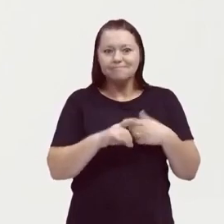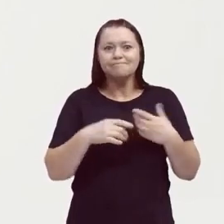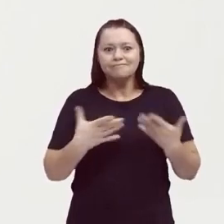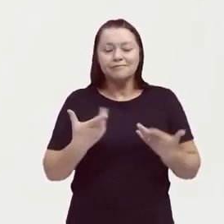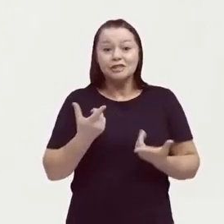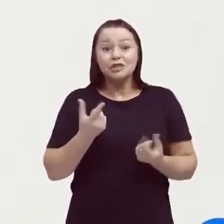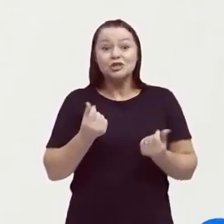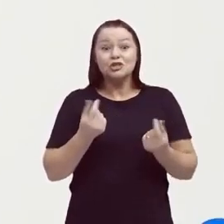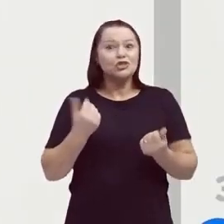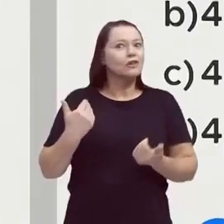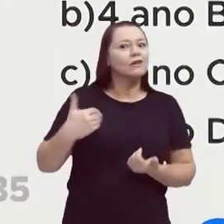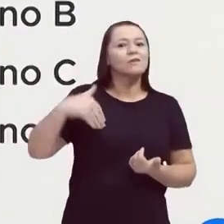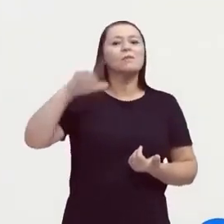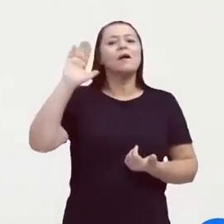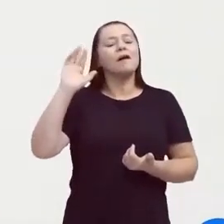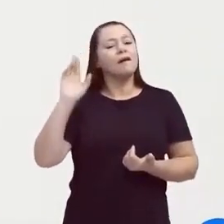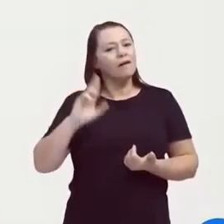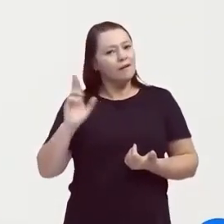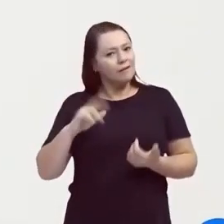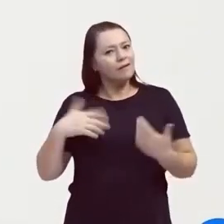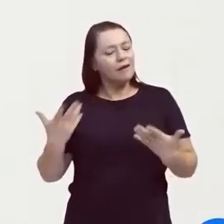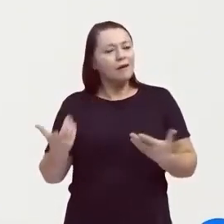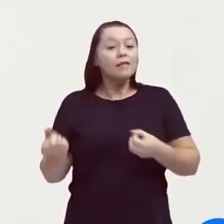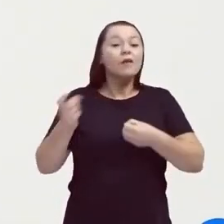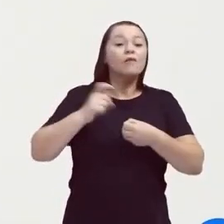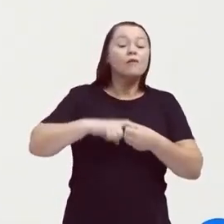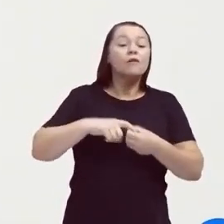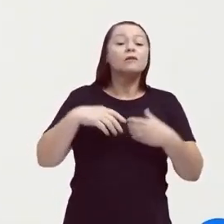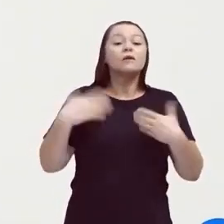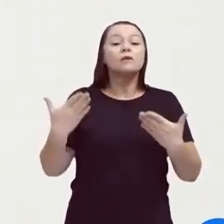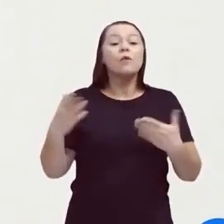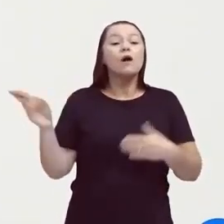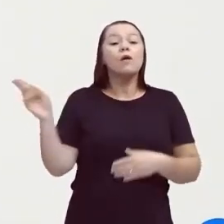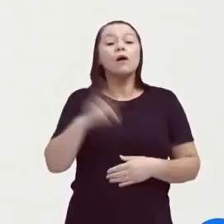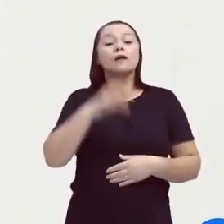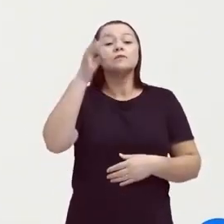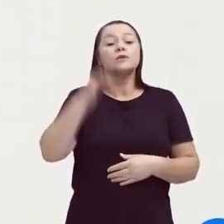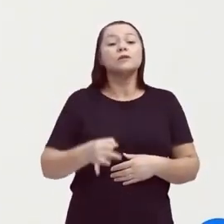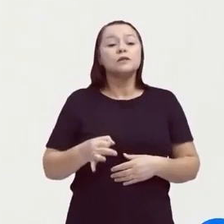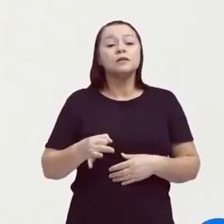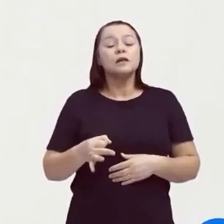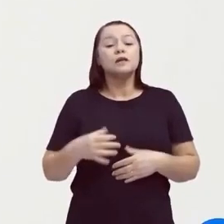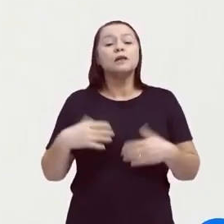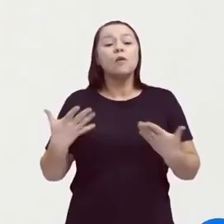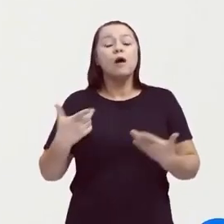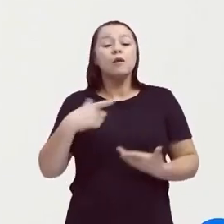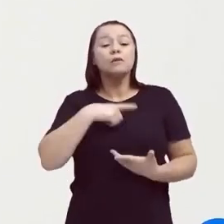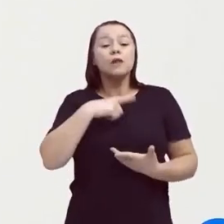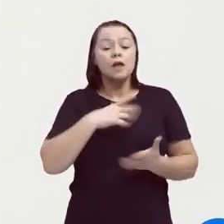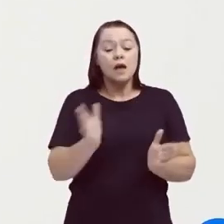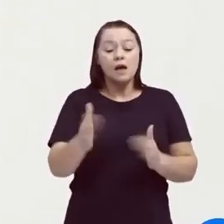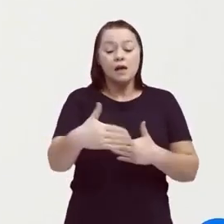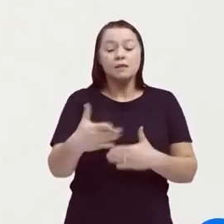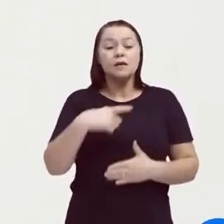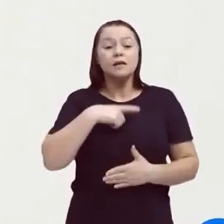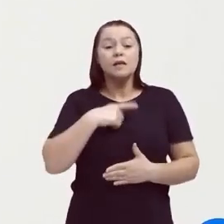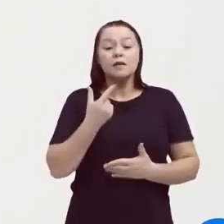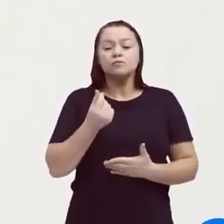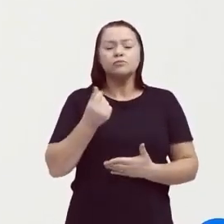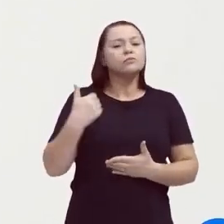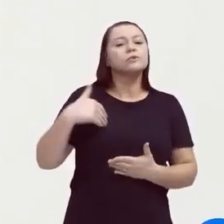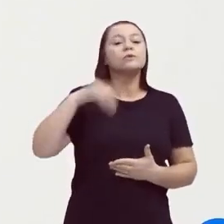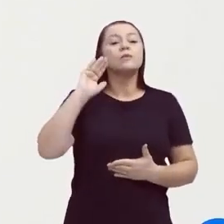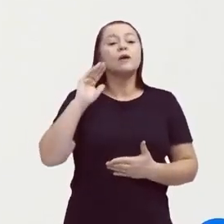R$721. Então, voltando para cá, qual foi a turma que mais arrecadou no arraial? Bom, nós vimos aí